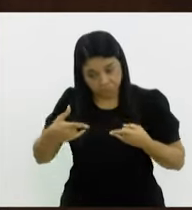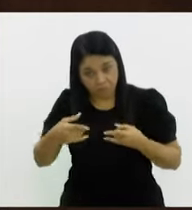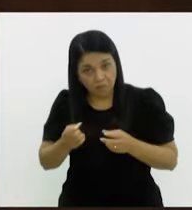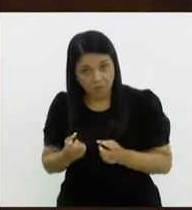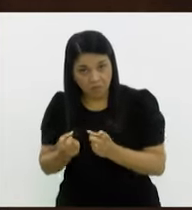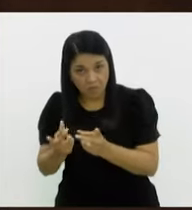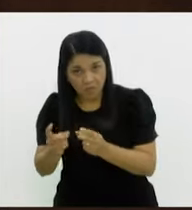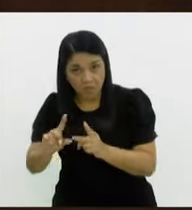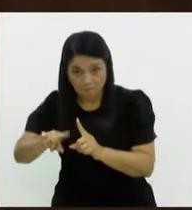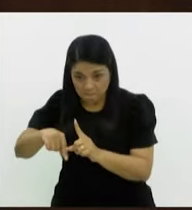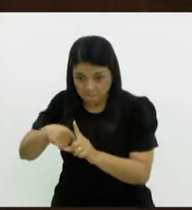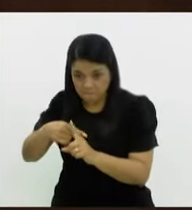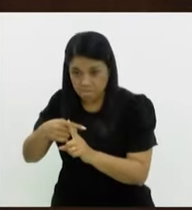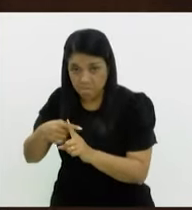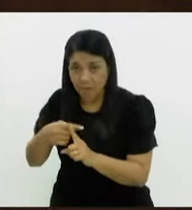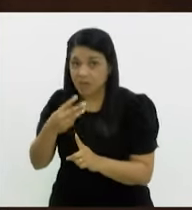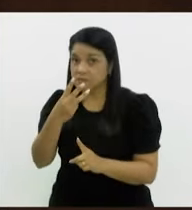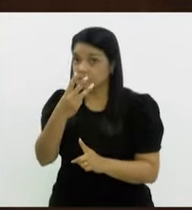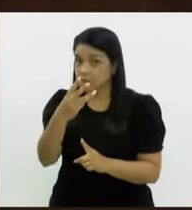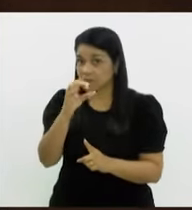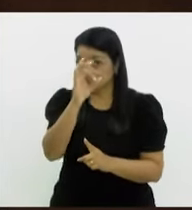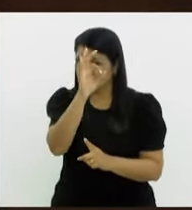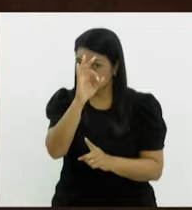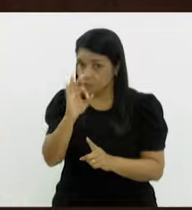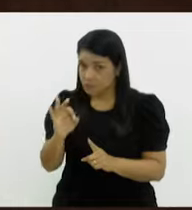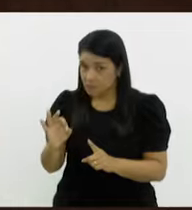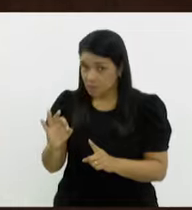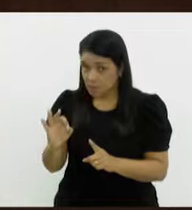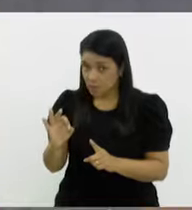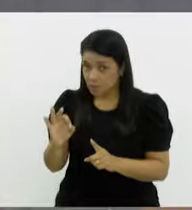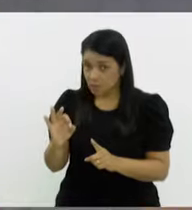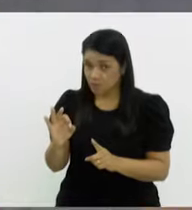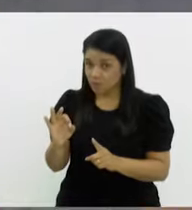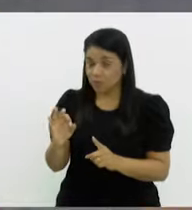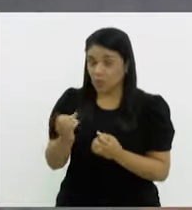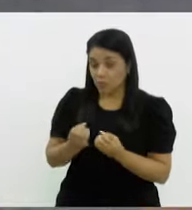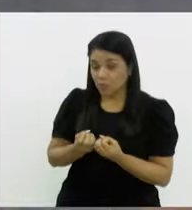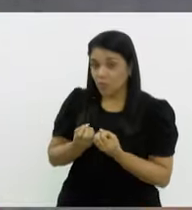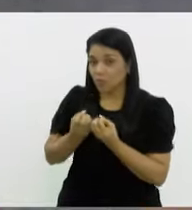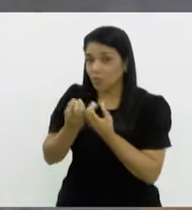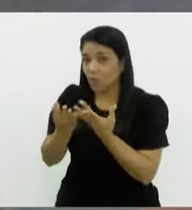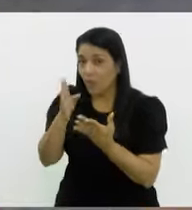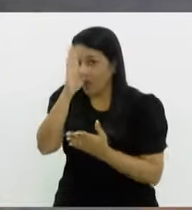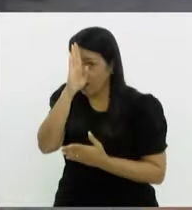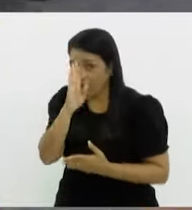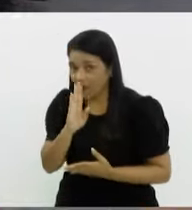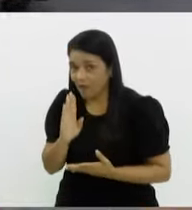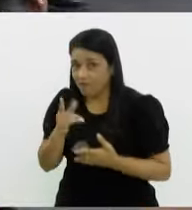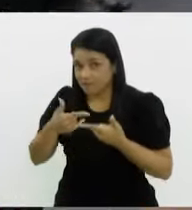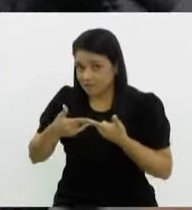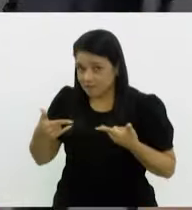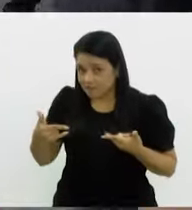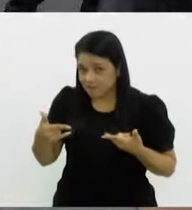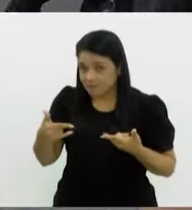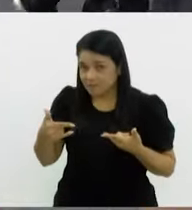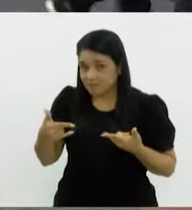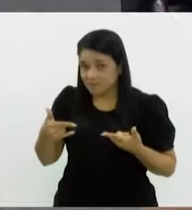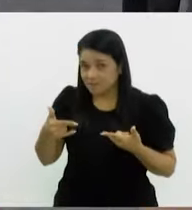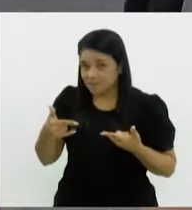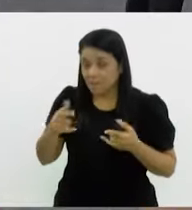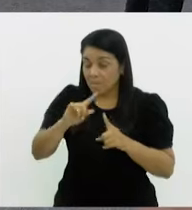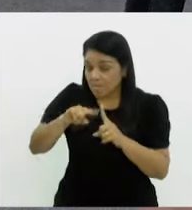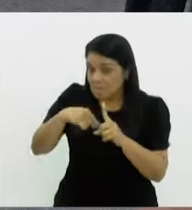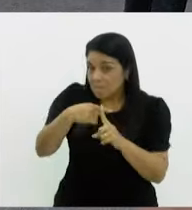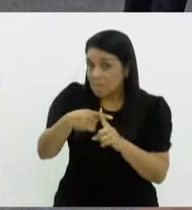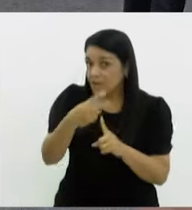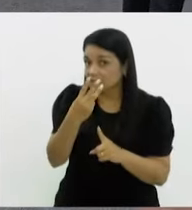mais 3% para que possamos fazer a doação mais 3% e não